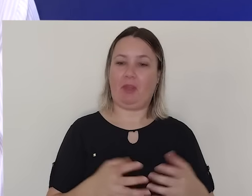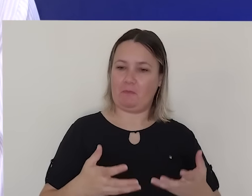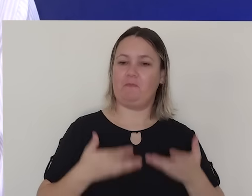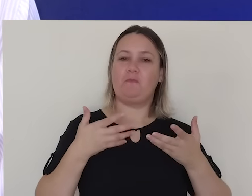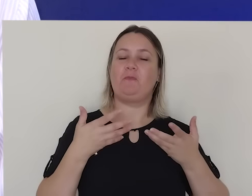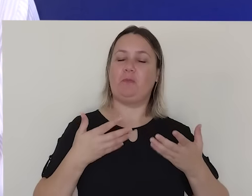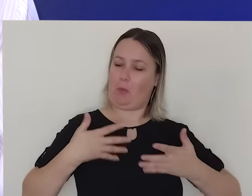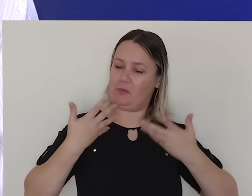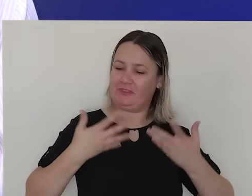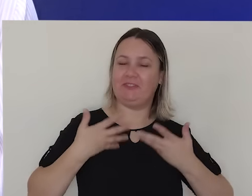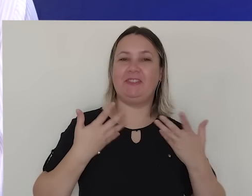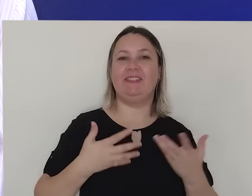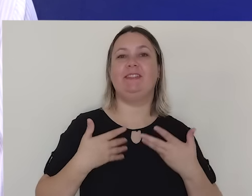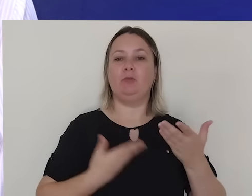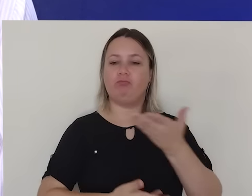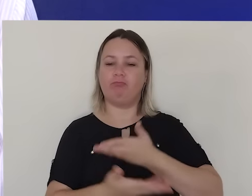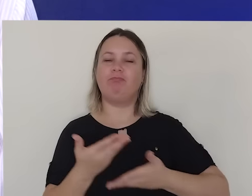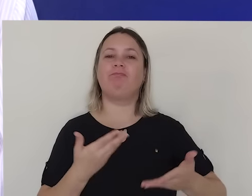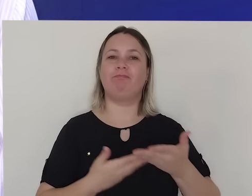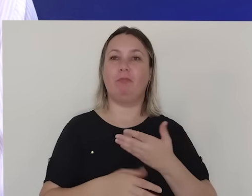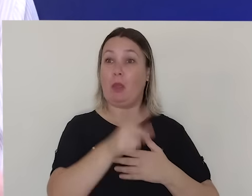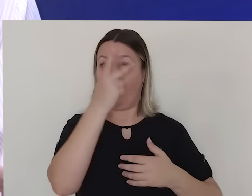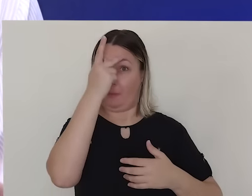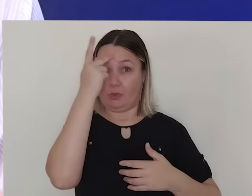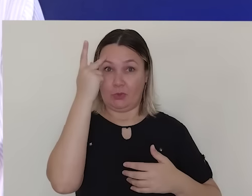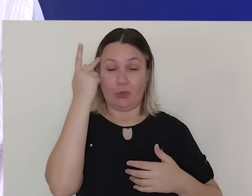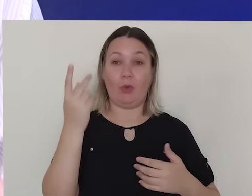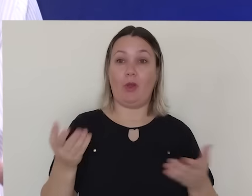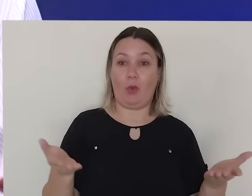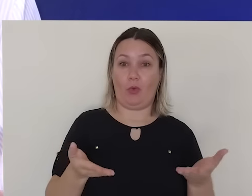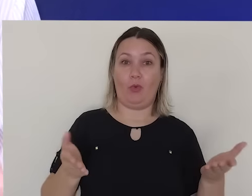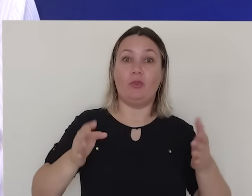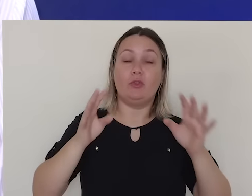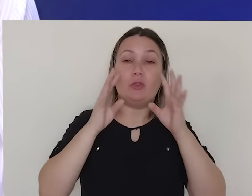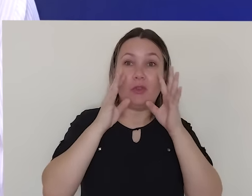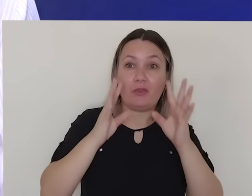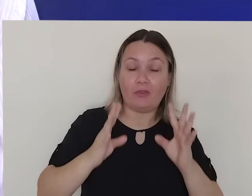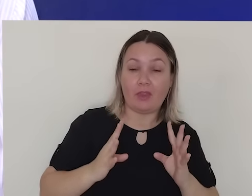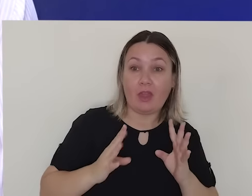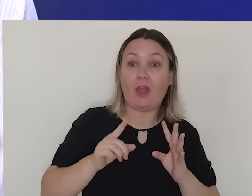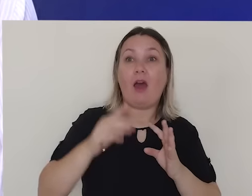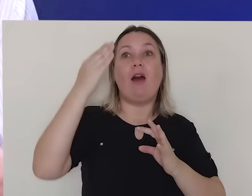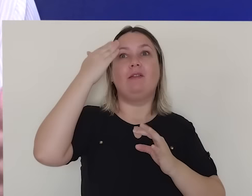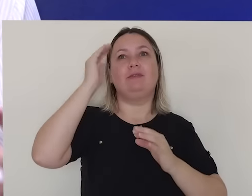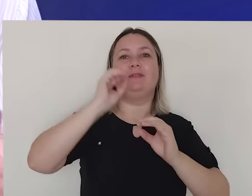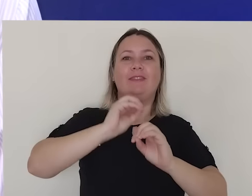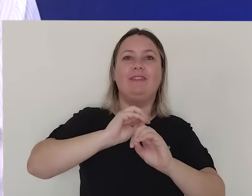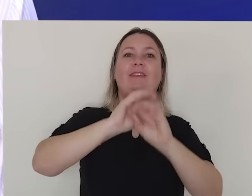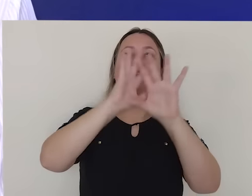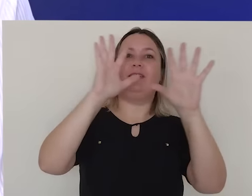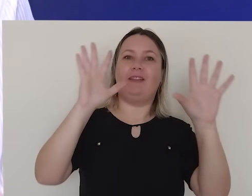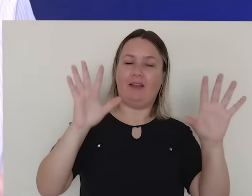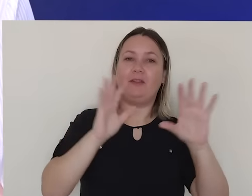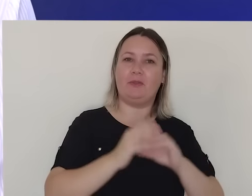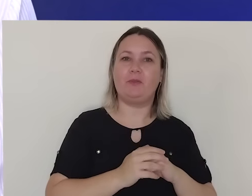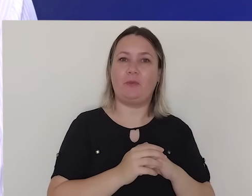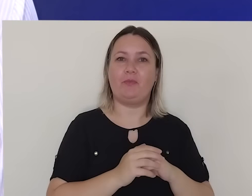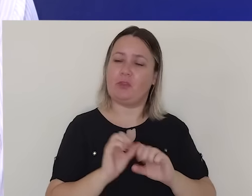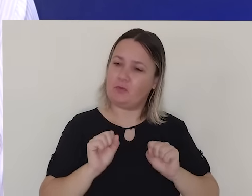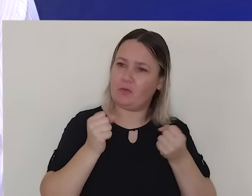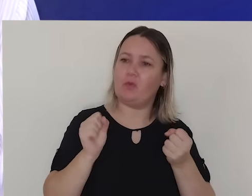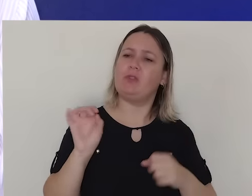bate-papo para que as pessoas entendam que realmente é em conjunto é eh juntando esforços mesmo pra